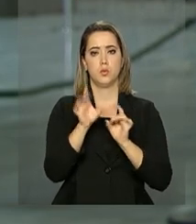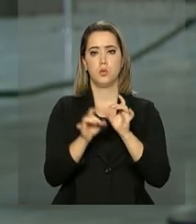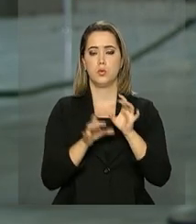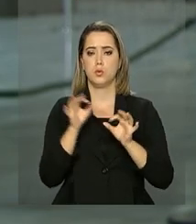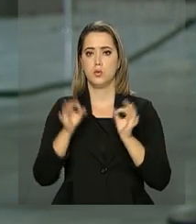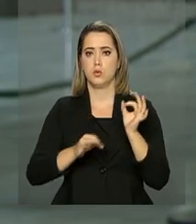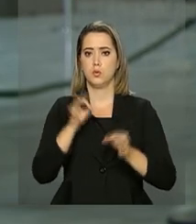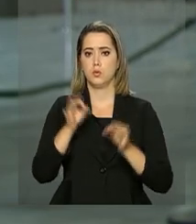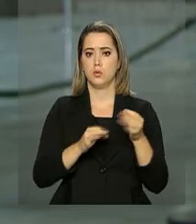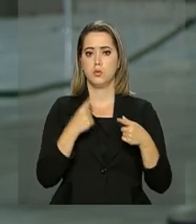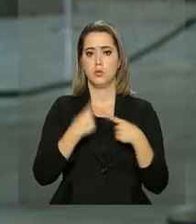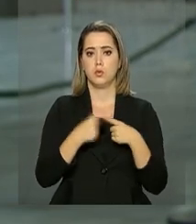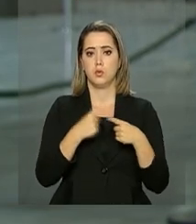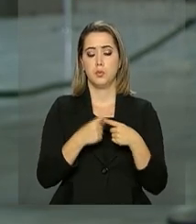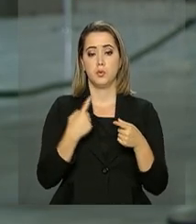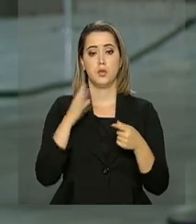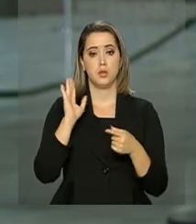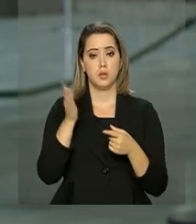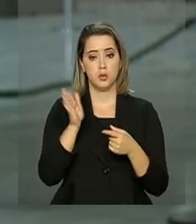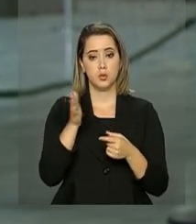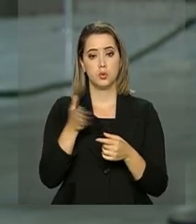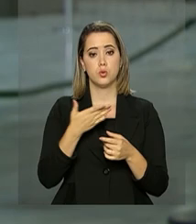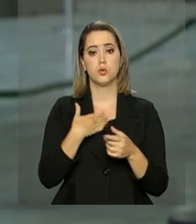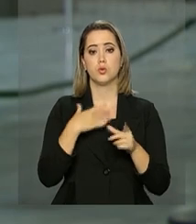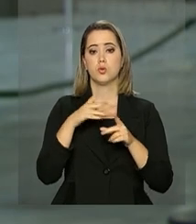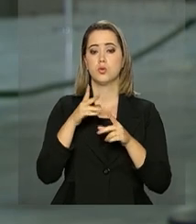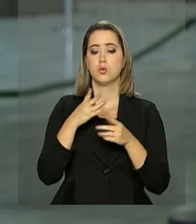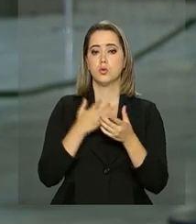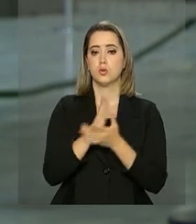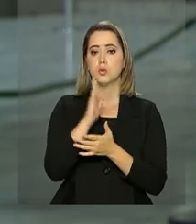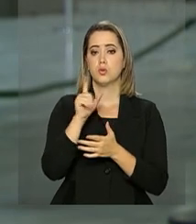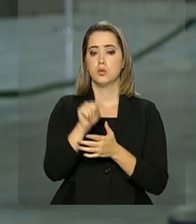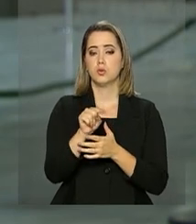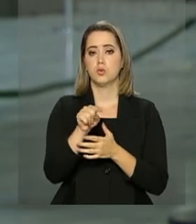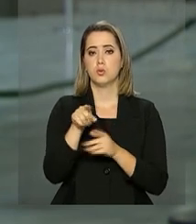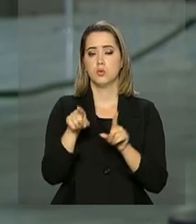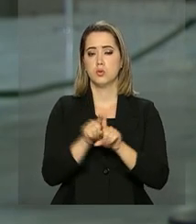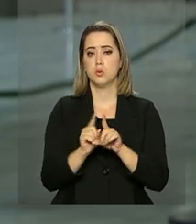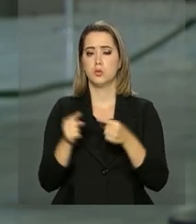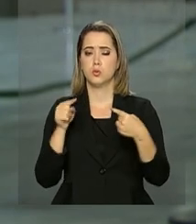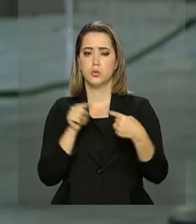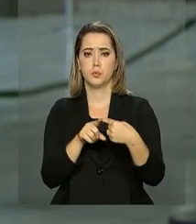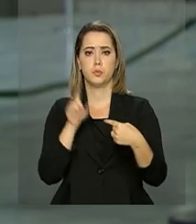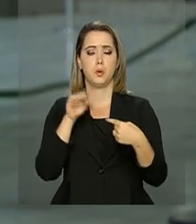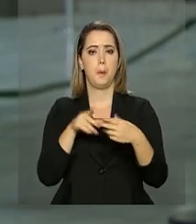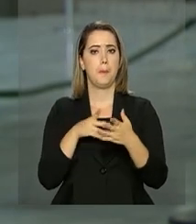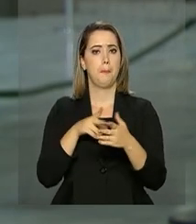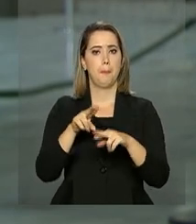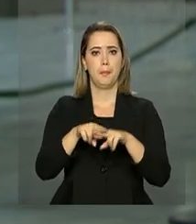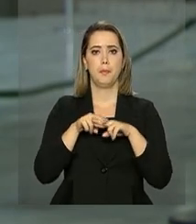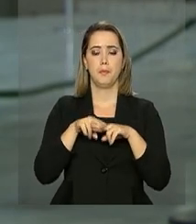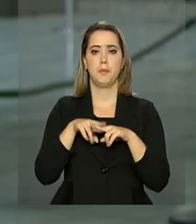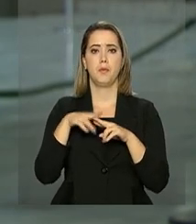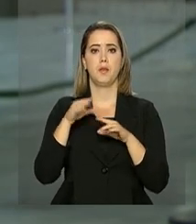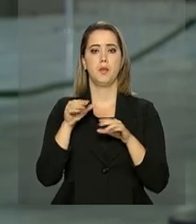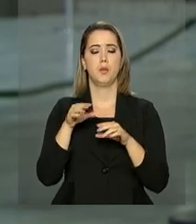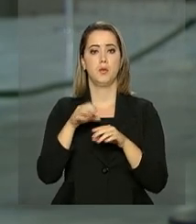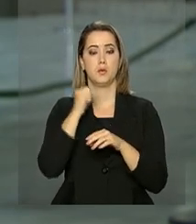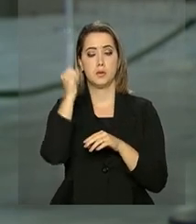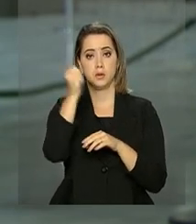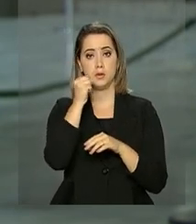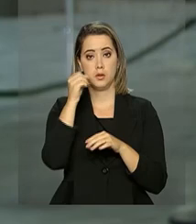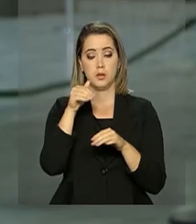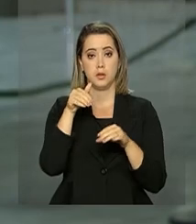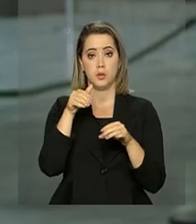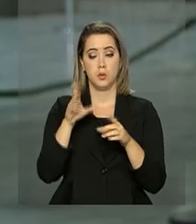que a constitucionalidade do projeto pode ser discutida diretamente pelos senadores no plenário. Mas